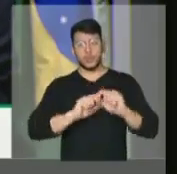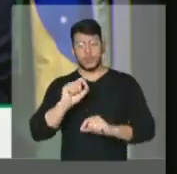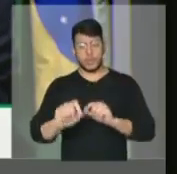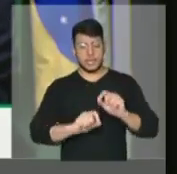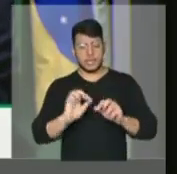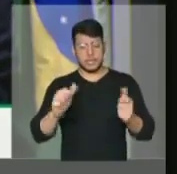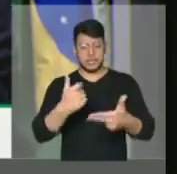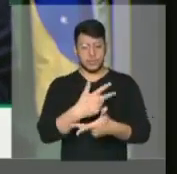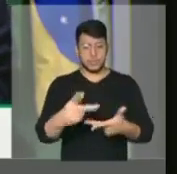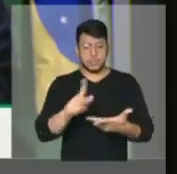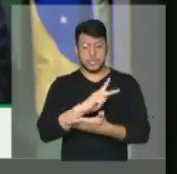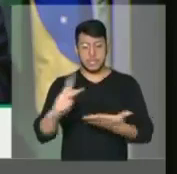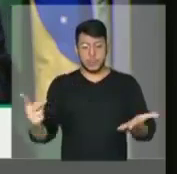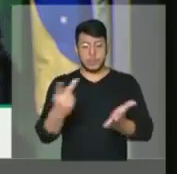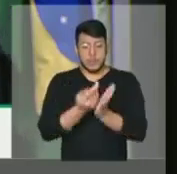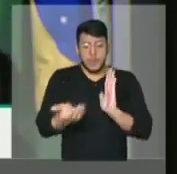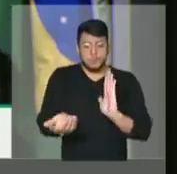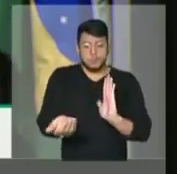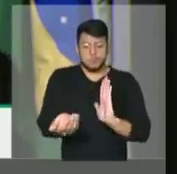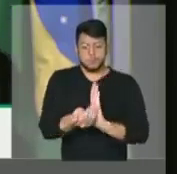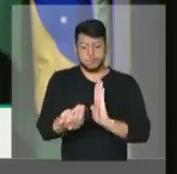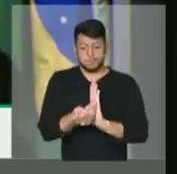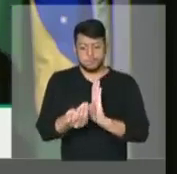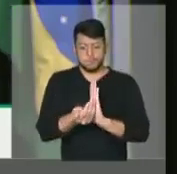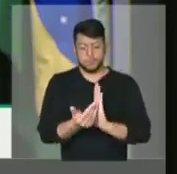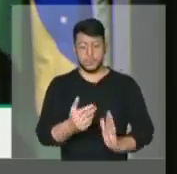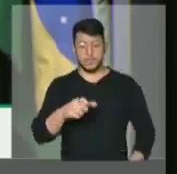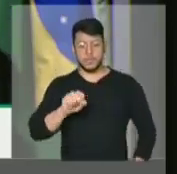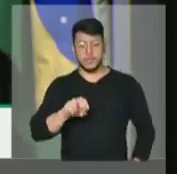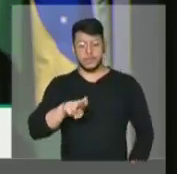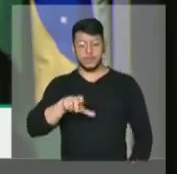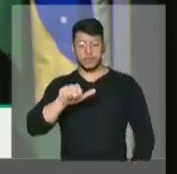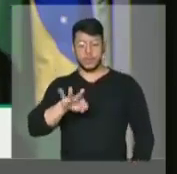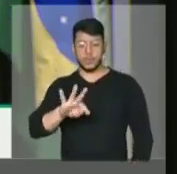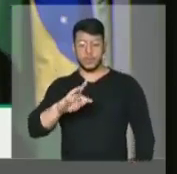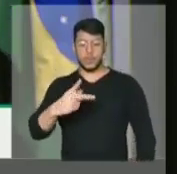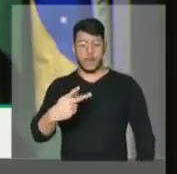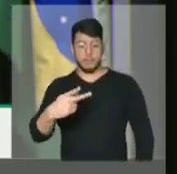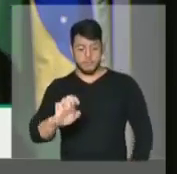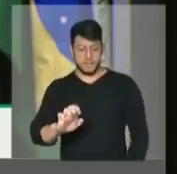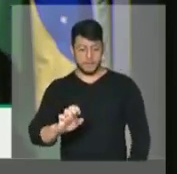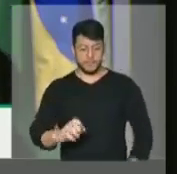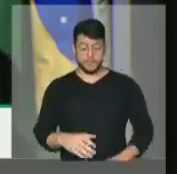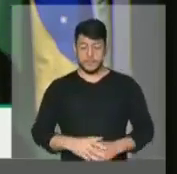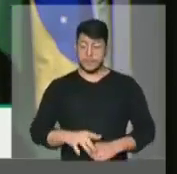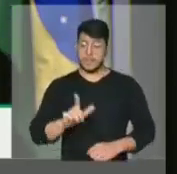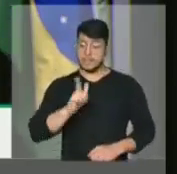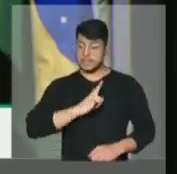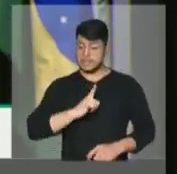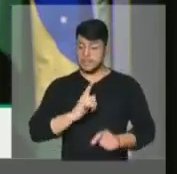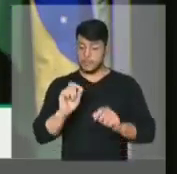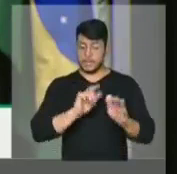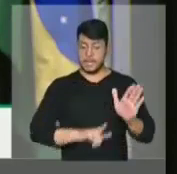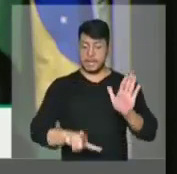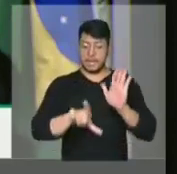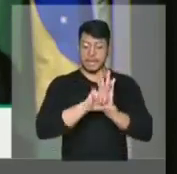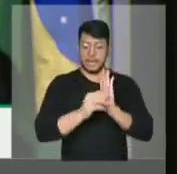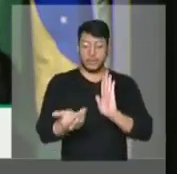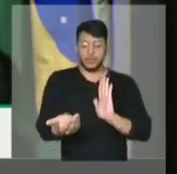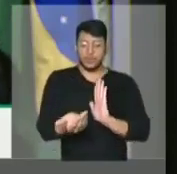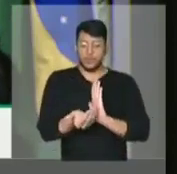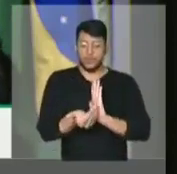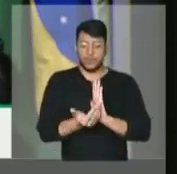do complexo portuário de Suape. A Lei dos Portos, editada pela presidente